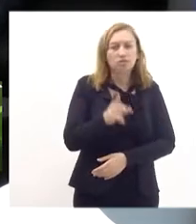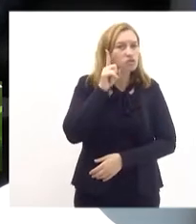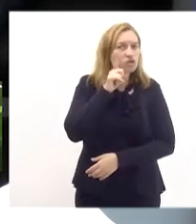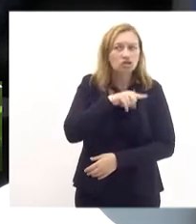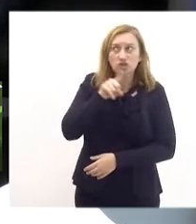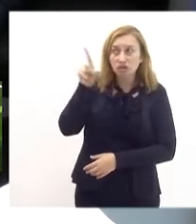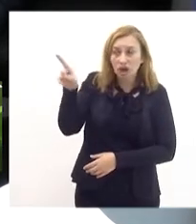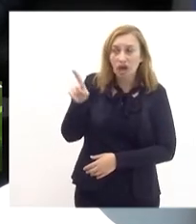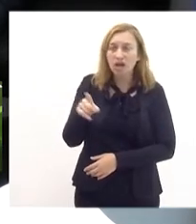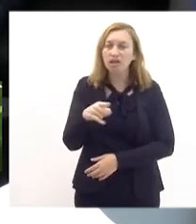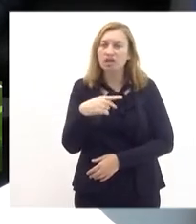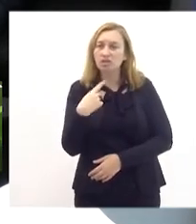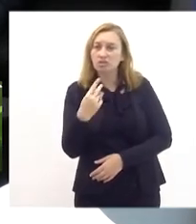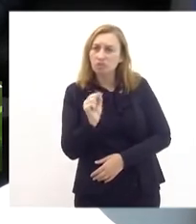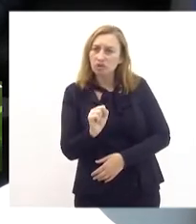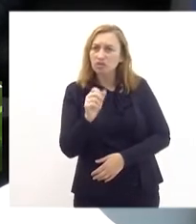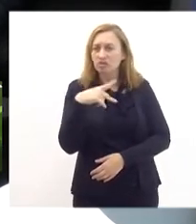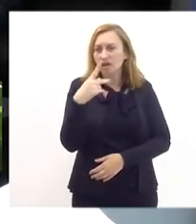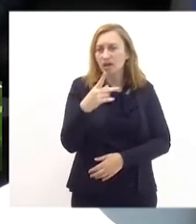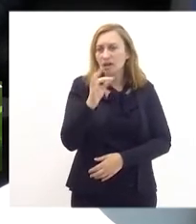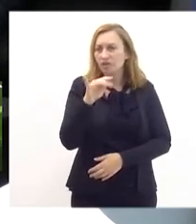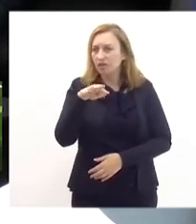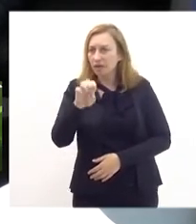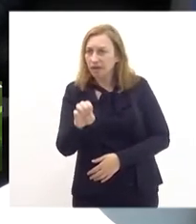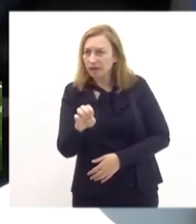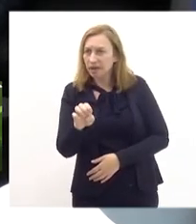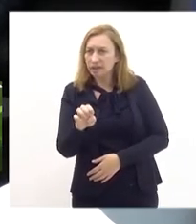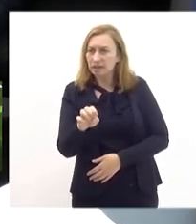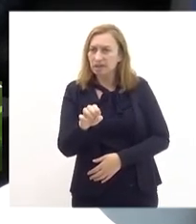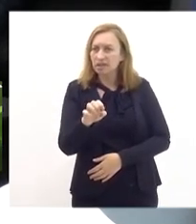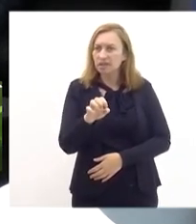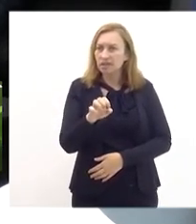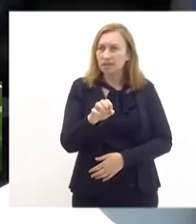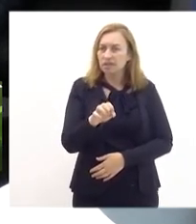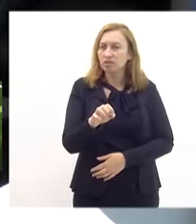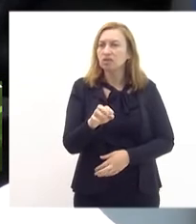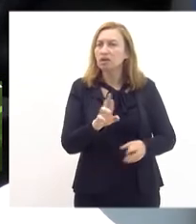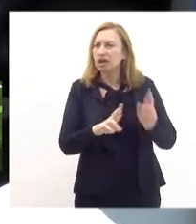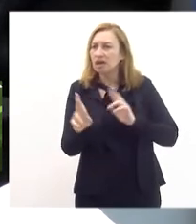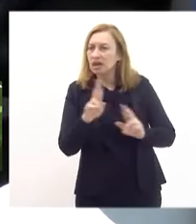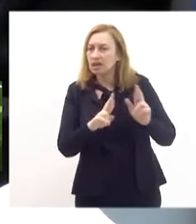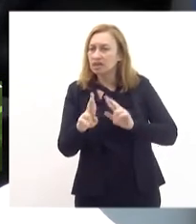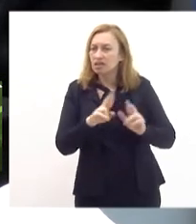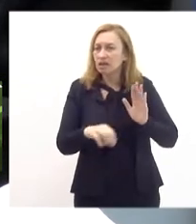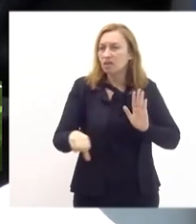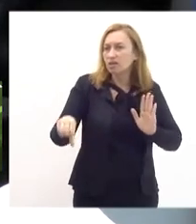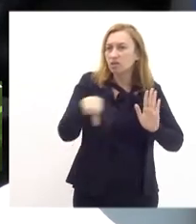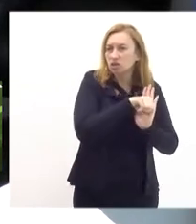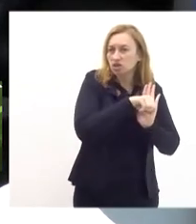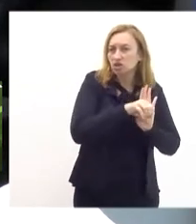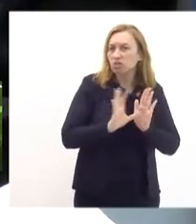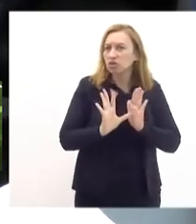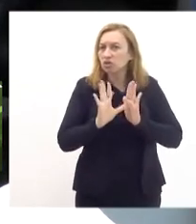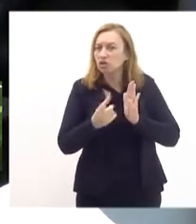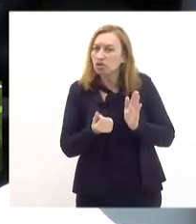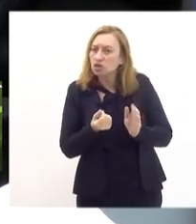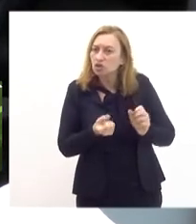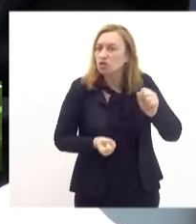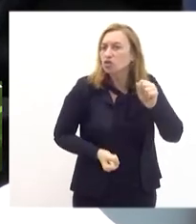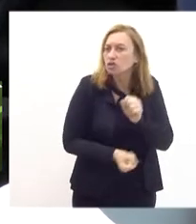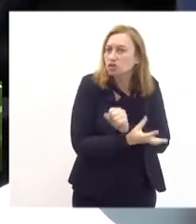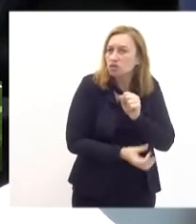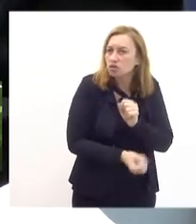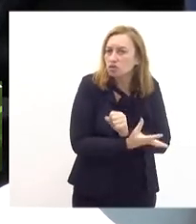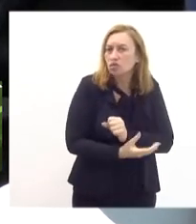o que a gente chama do Foreign Corrupt Practices Act, que é o ato relacionado aos crimes de corrupção relacionados